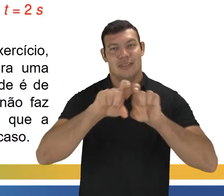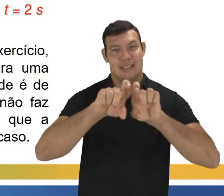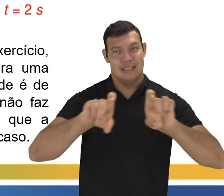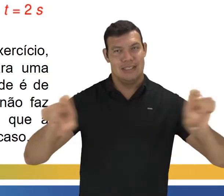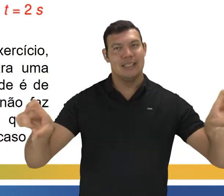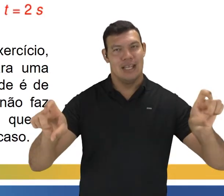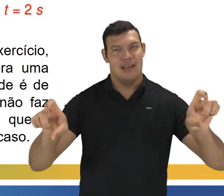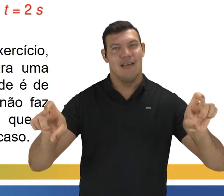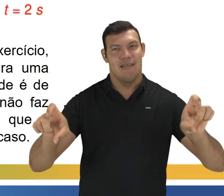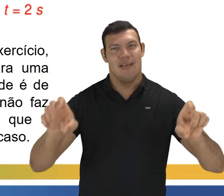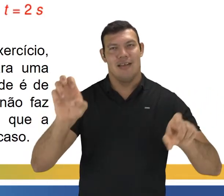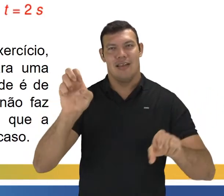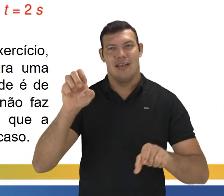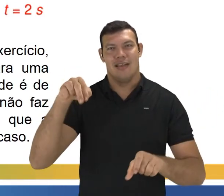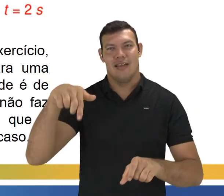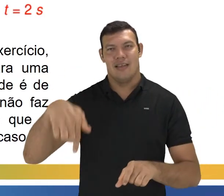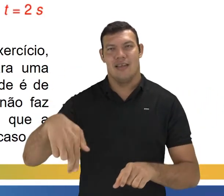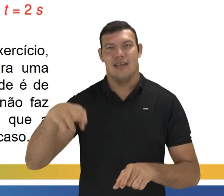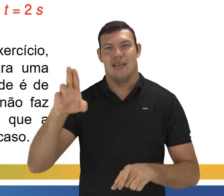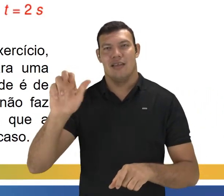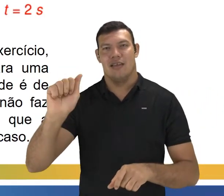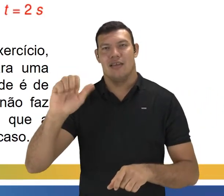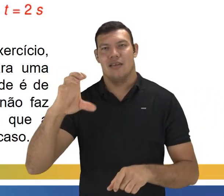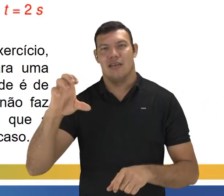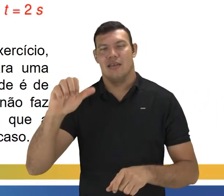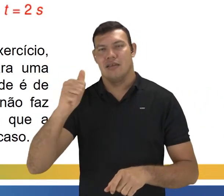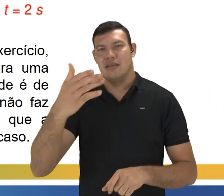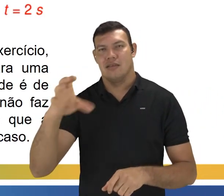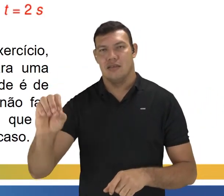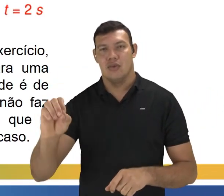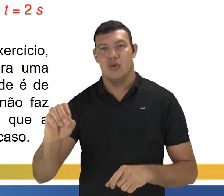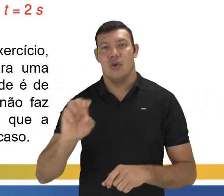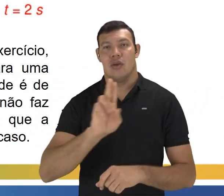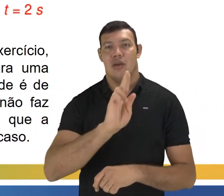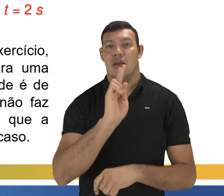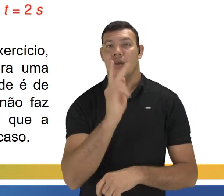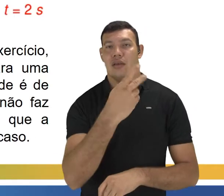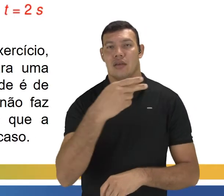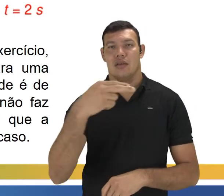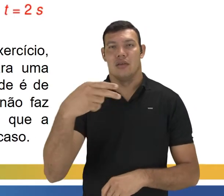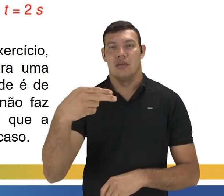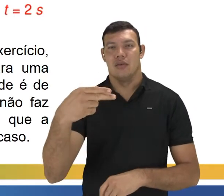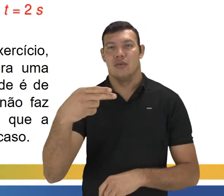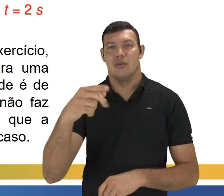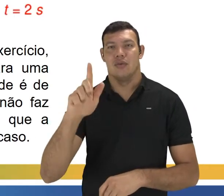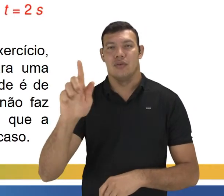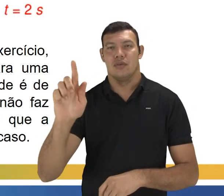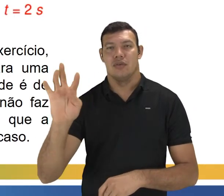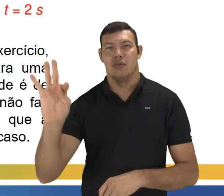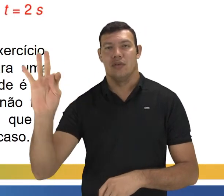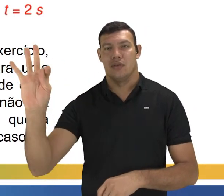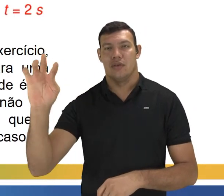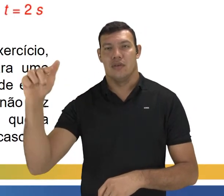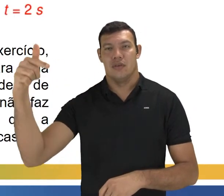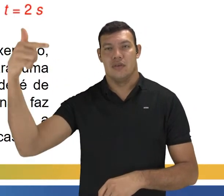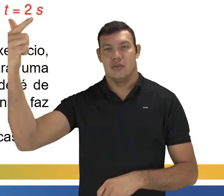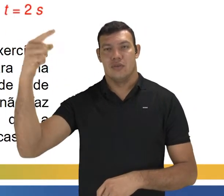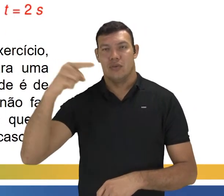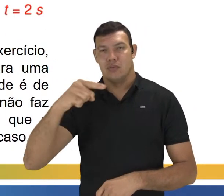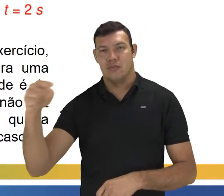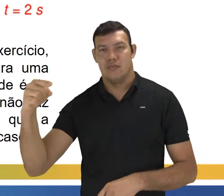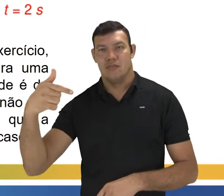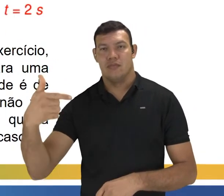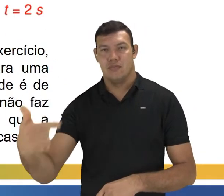aplicar a a cura é altura rh certo então equação h = g t ao quadrado